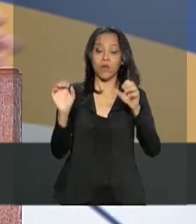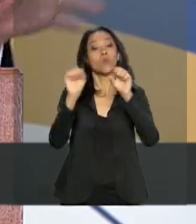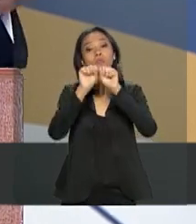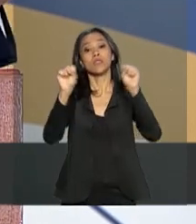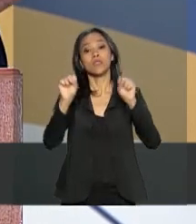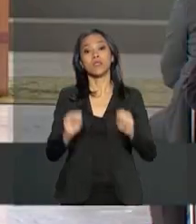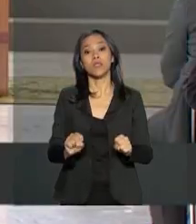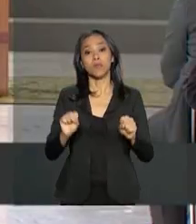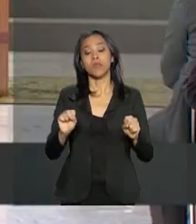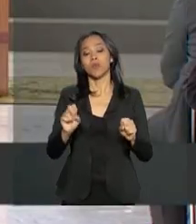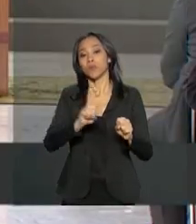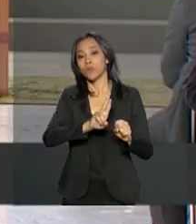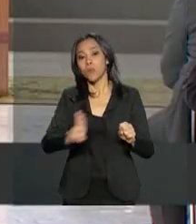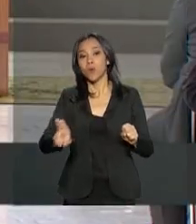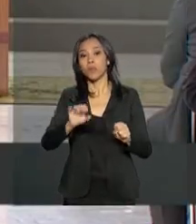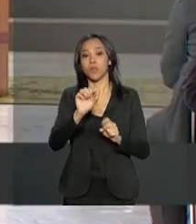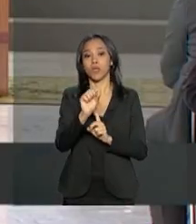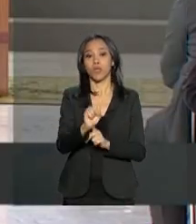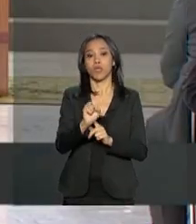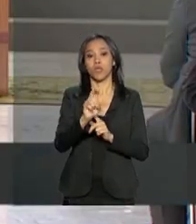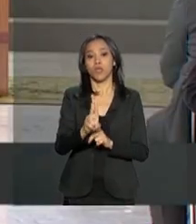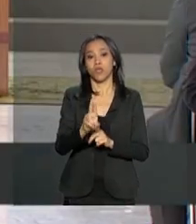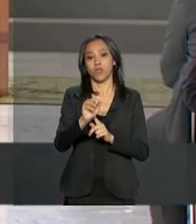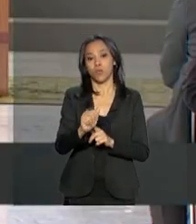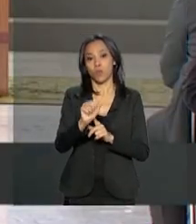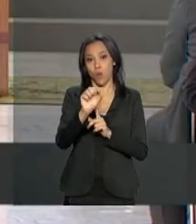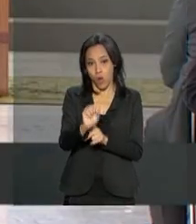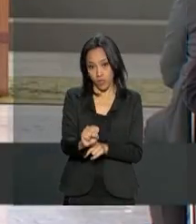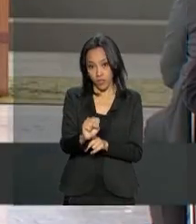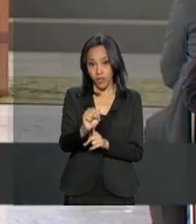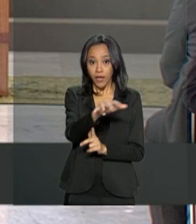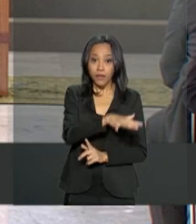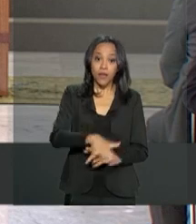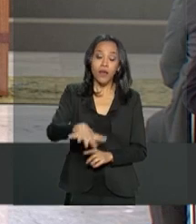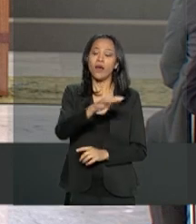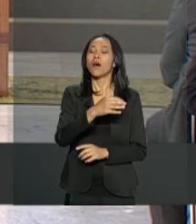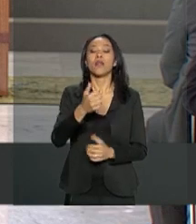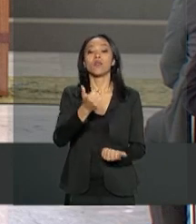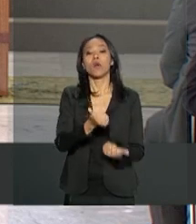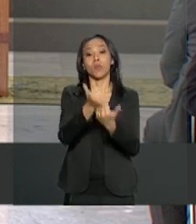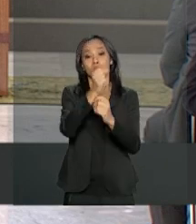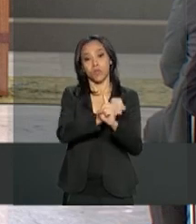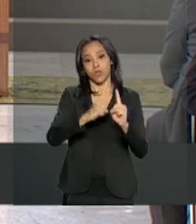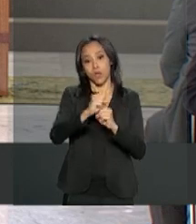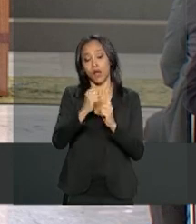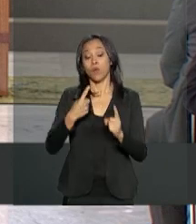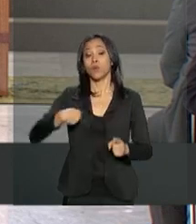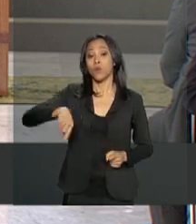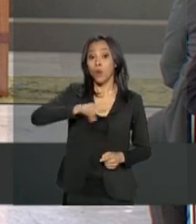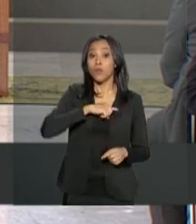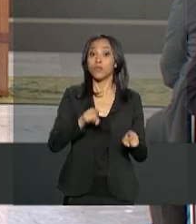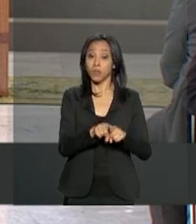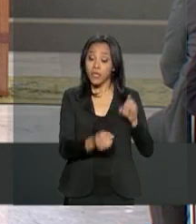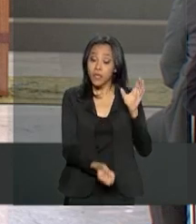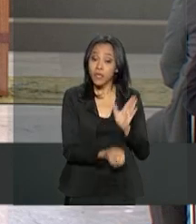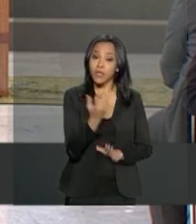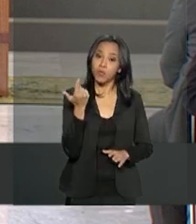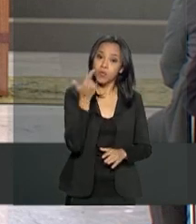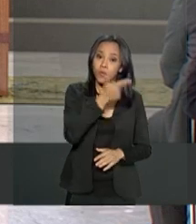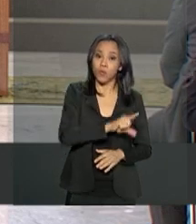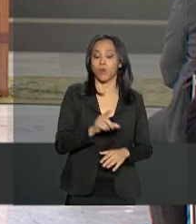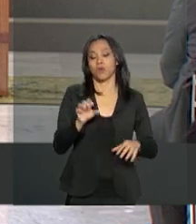sistema único de assistência social nós criamos há pouco tempo hábil susp o sistema único de segurança